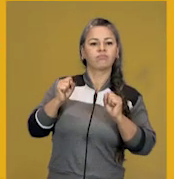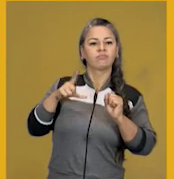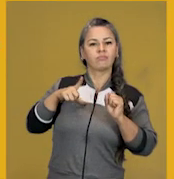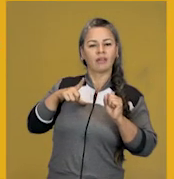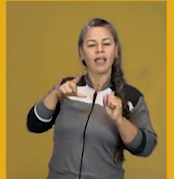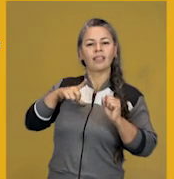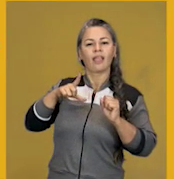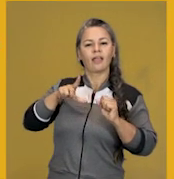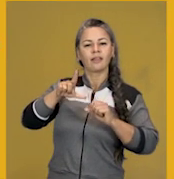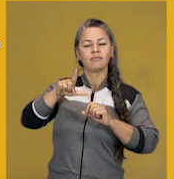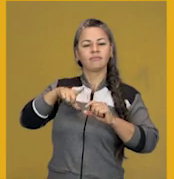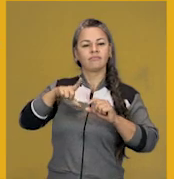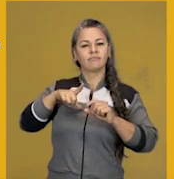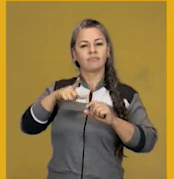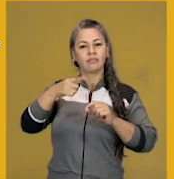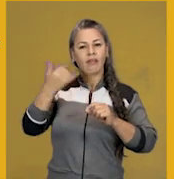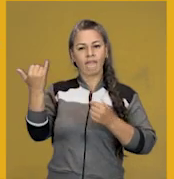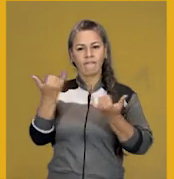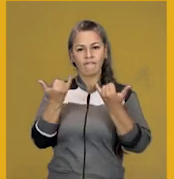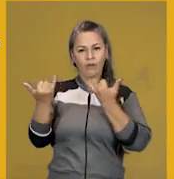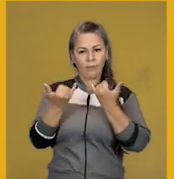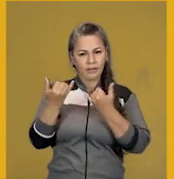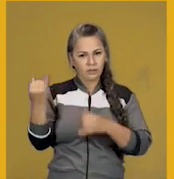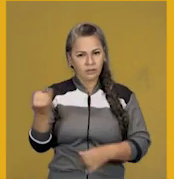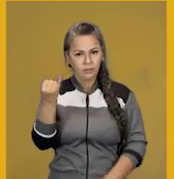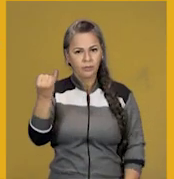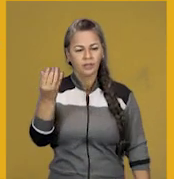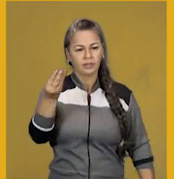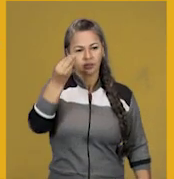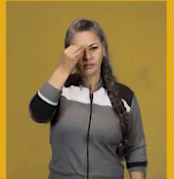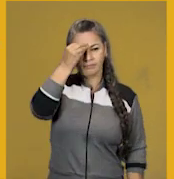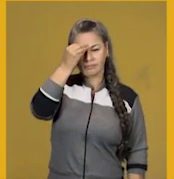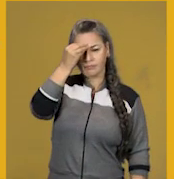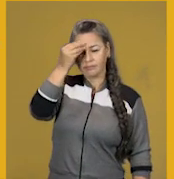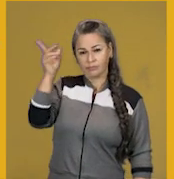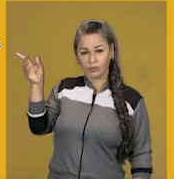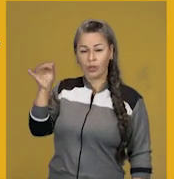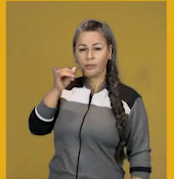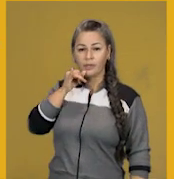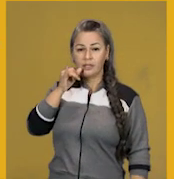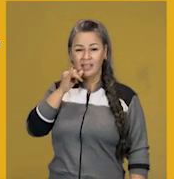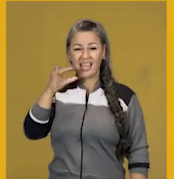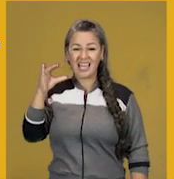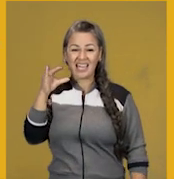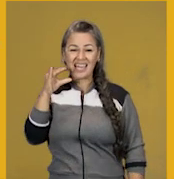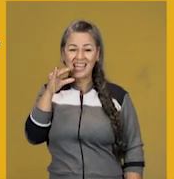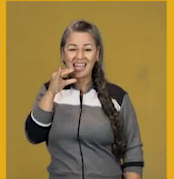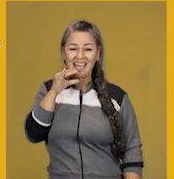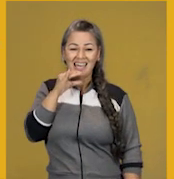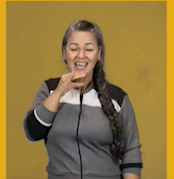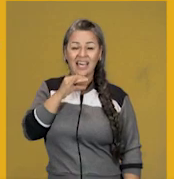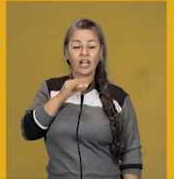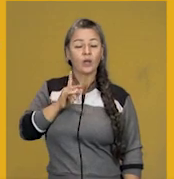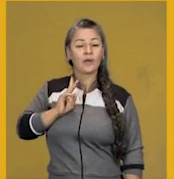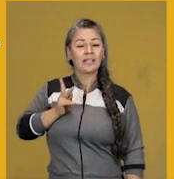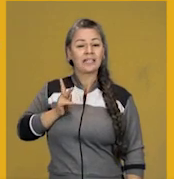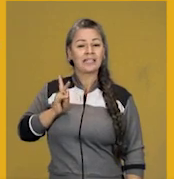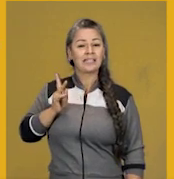lá, fazendo essa listinha aqui. O calor sempre vai fluir para objetos